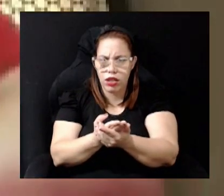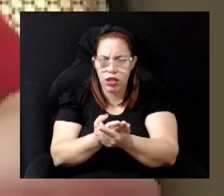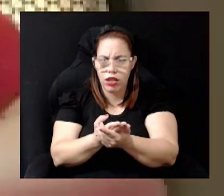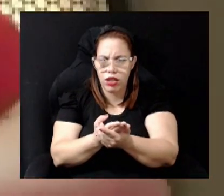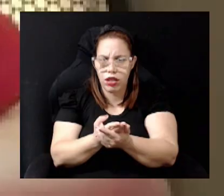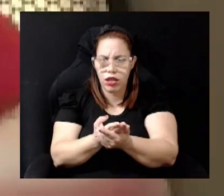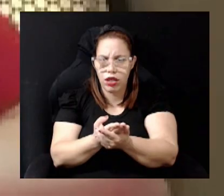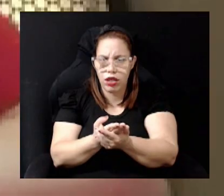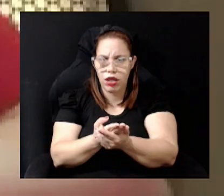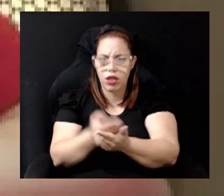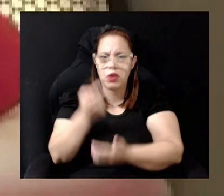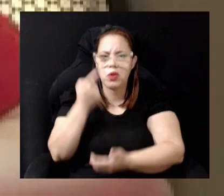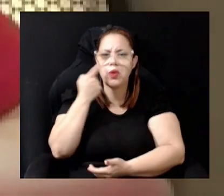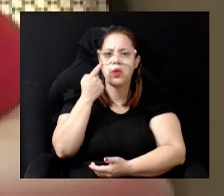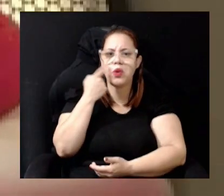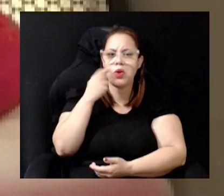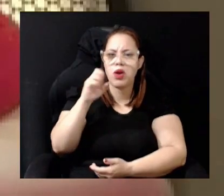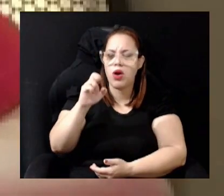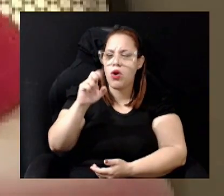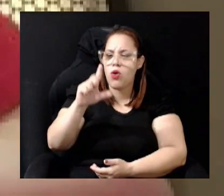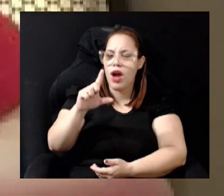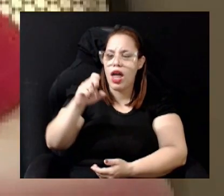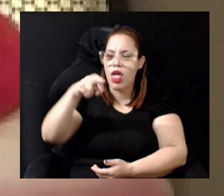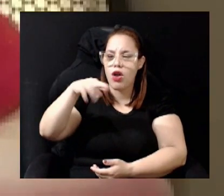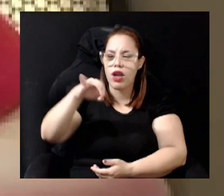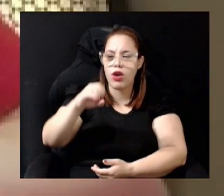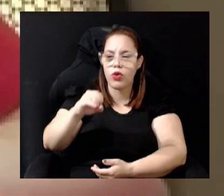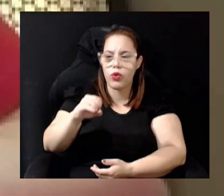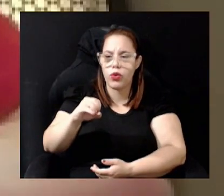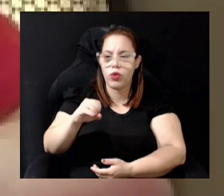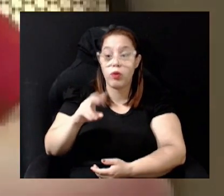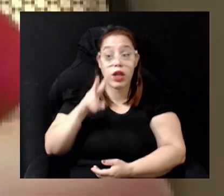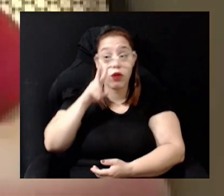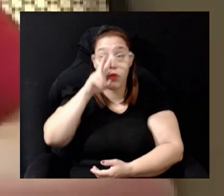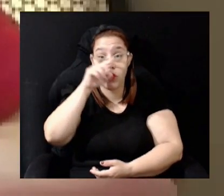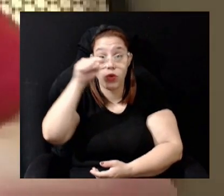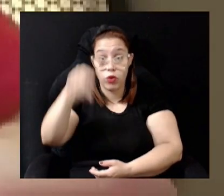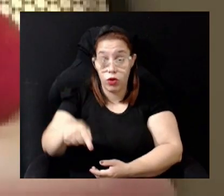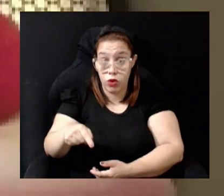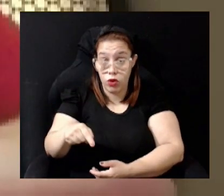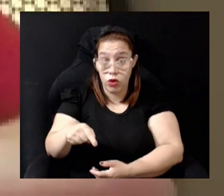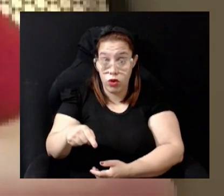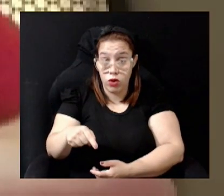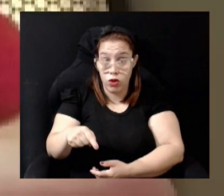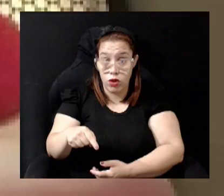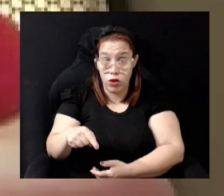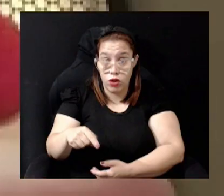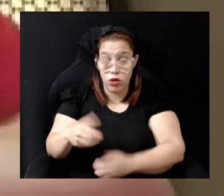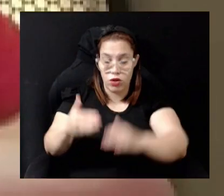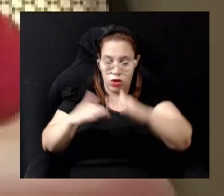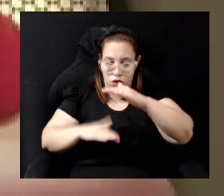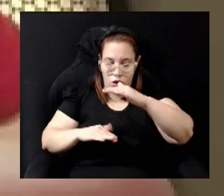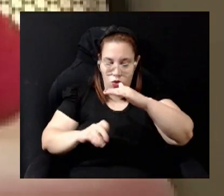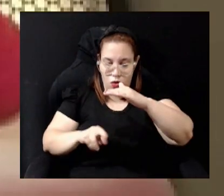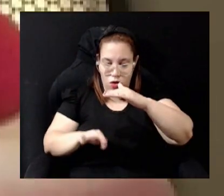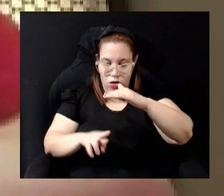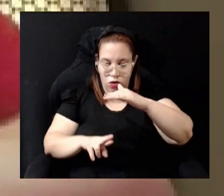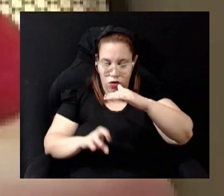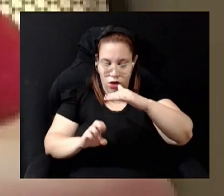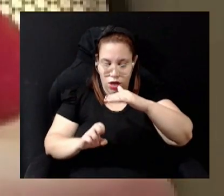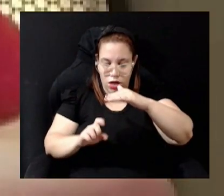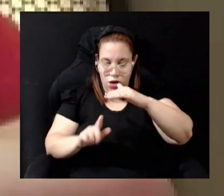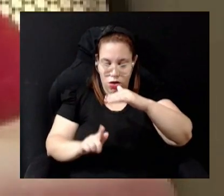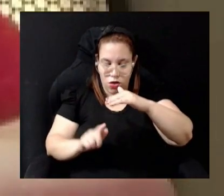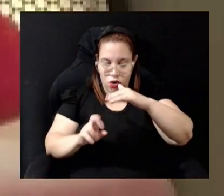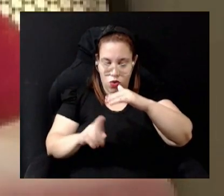Olha, o El Niño, ele tem um efeito mais forte aqui na região abaixo do Equador, tá? Claro que tem